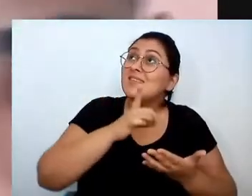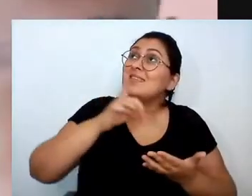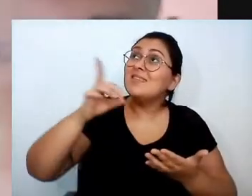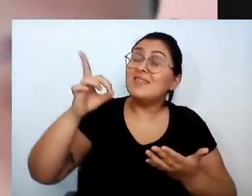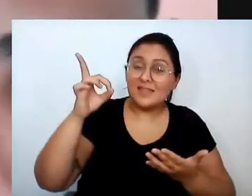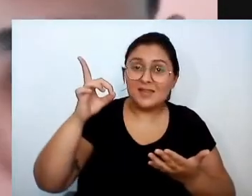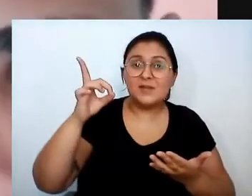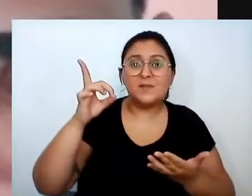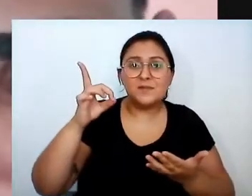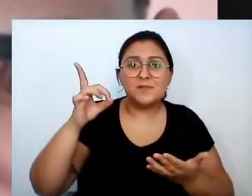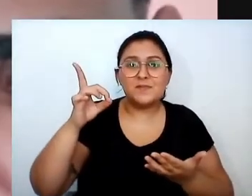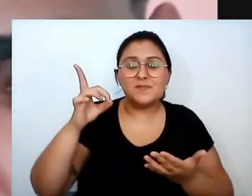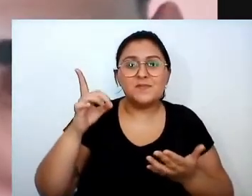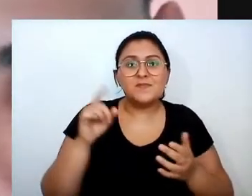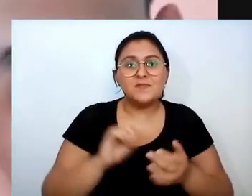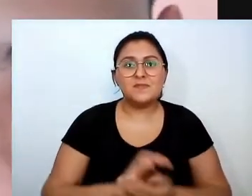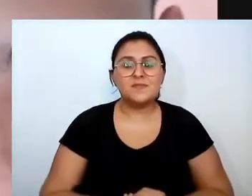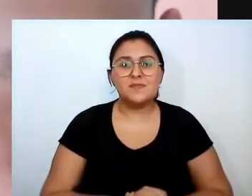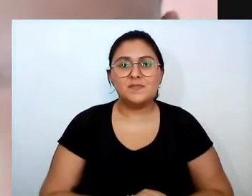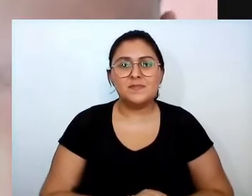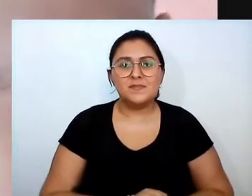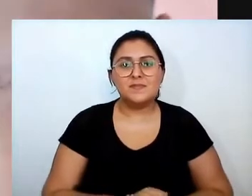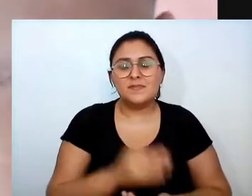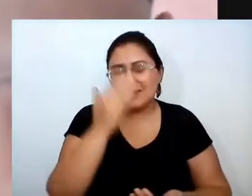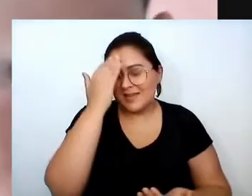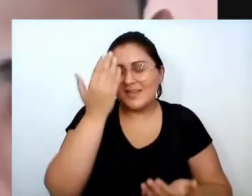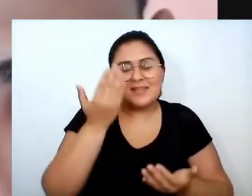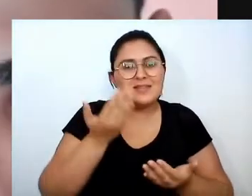primeiramente a Deus por tudo que vem me acontecendo.